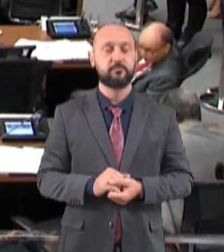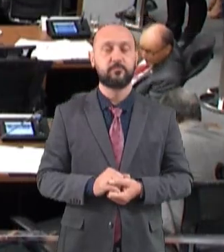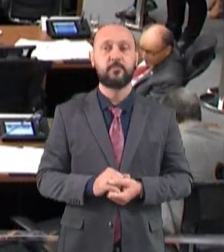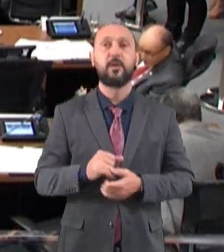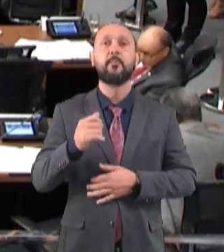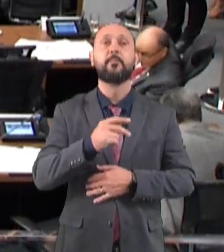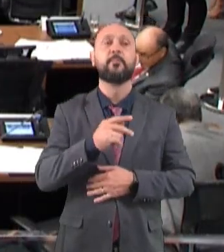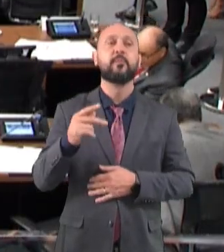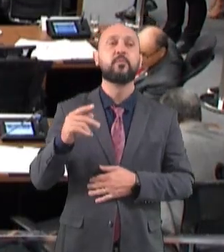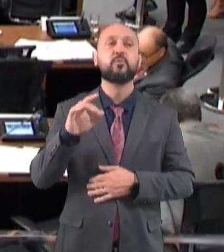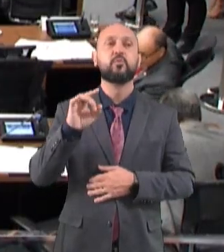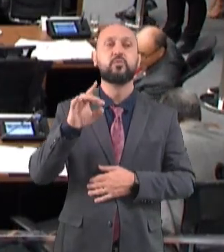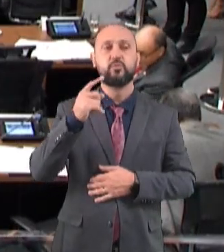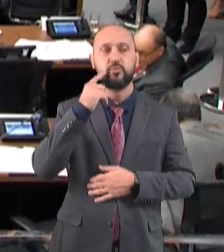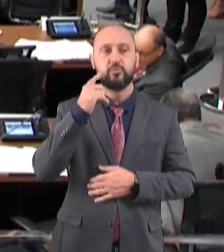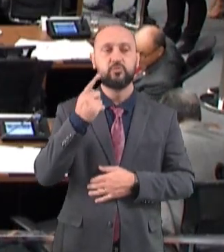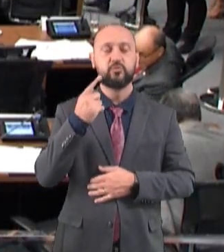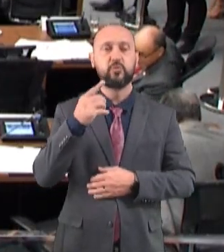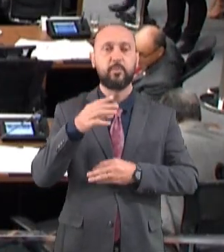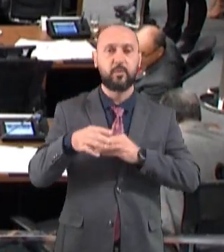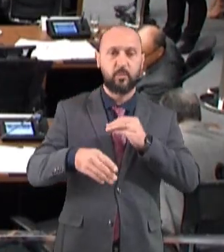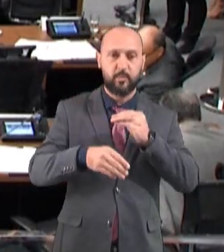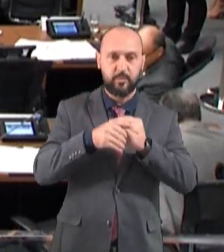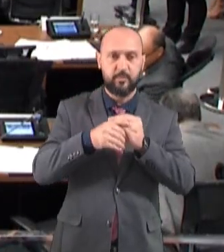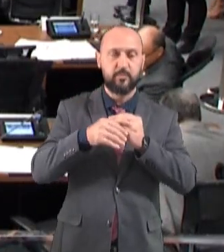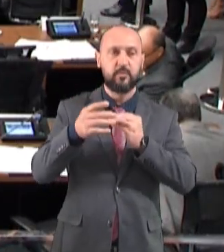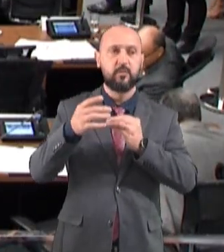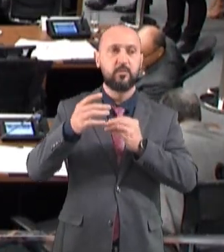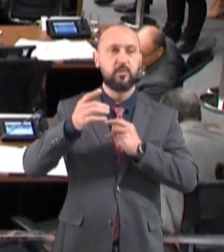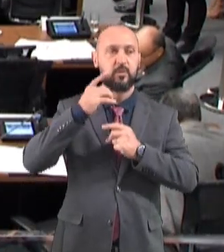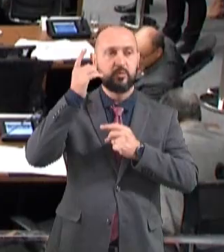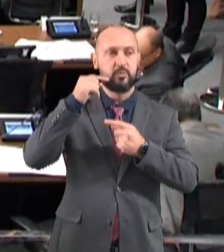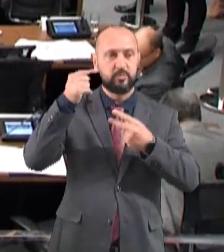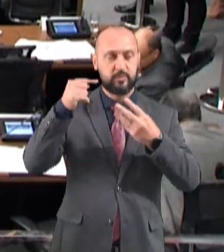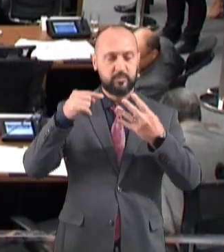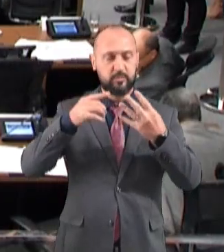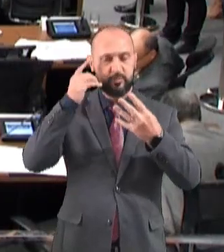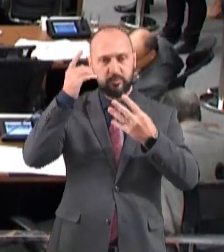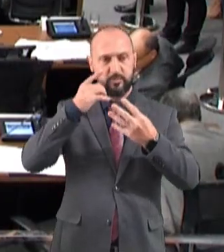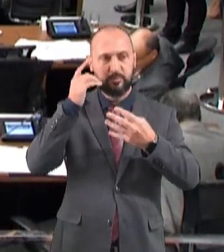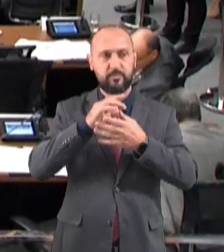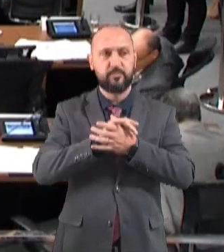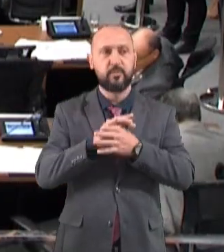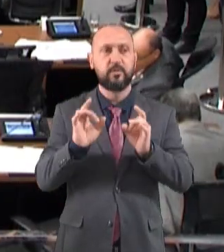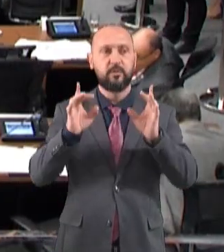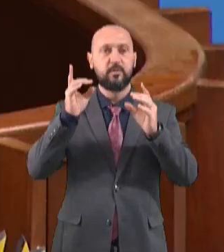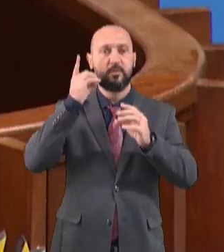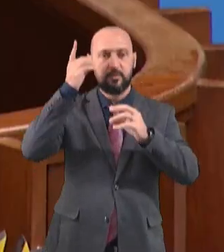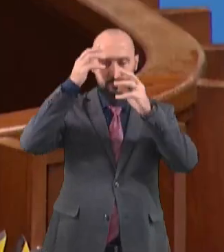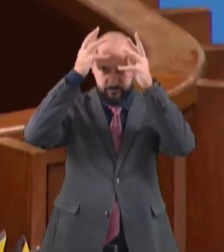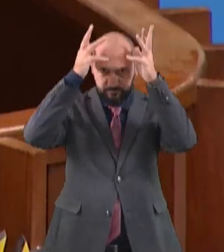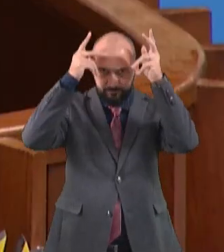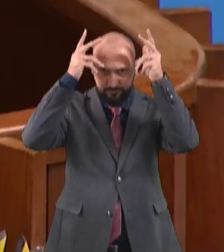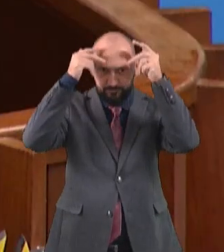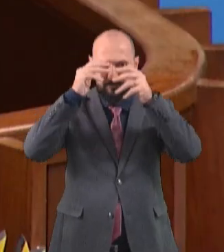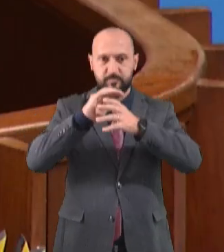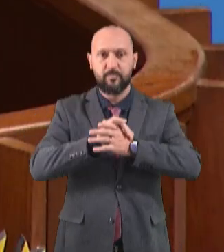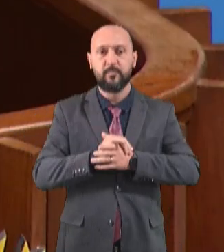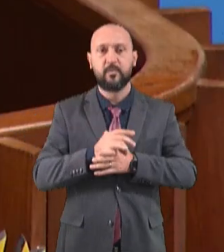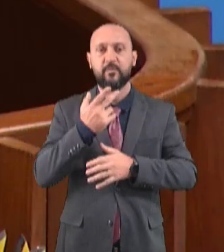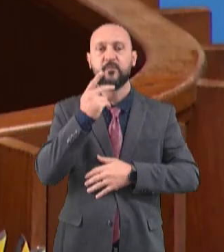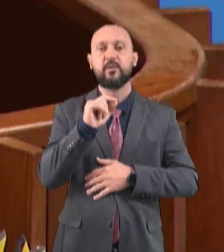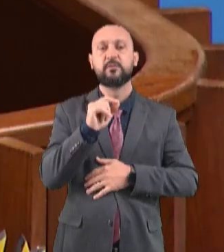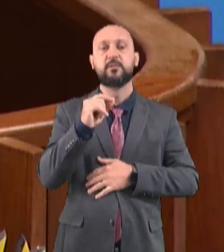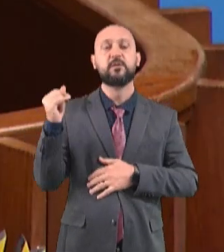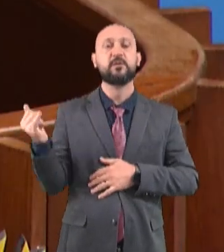Senhor presidente, apenas para complementar a fala dos demais colegas deputados, especialmente o deputado Paulo Duarte, dizer